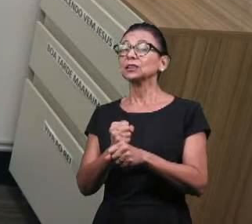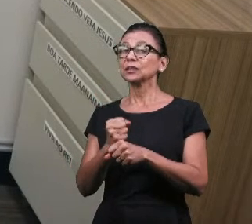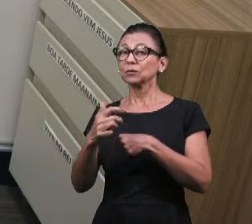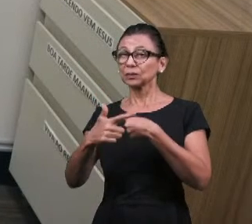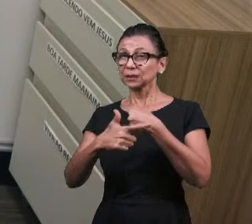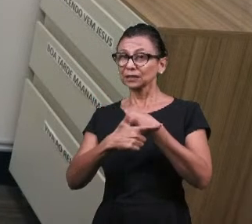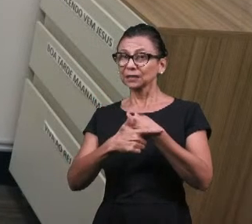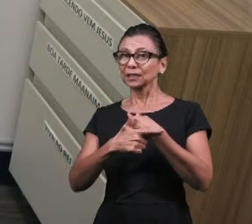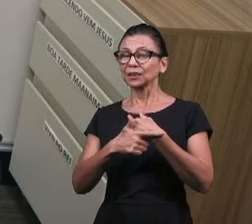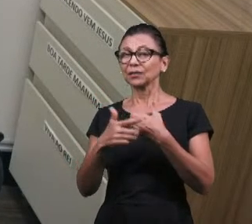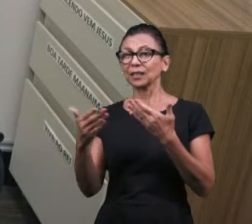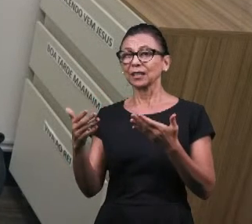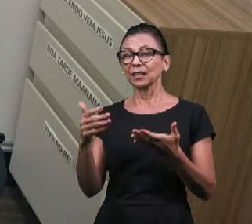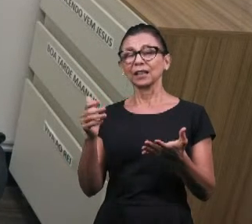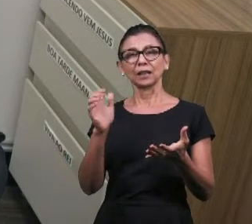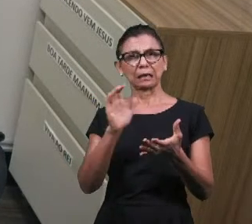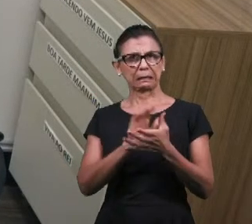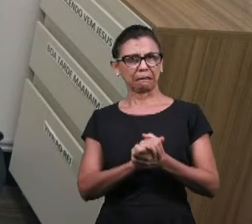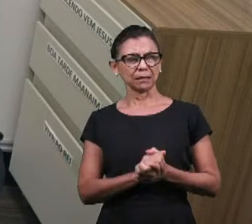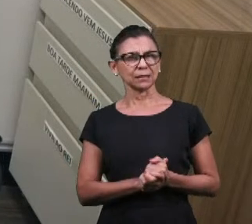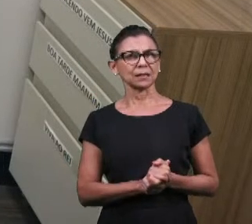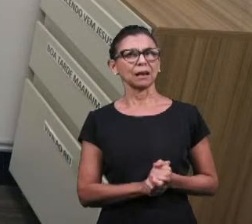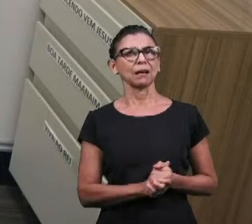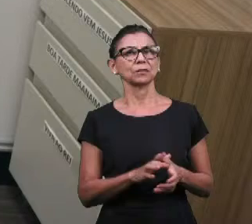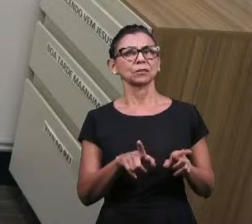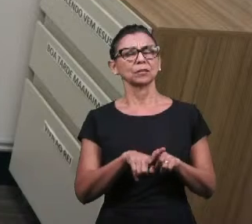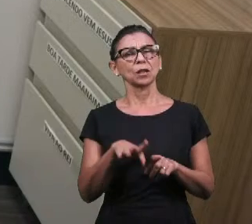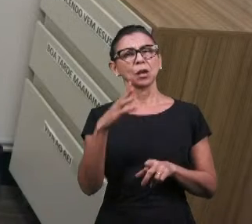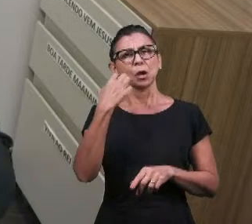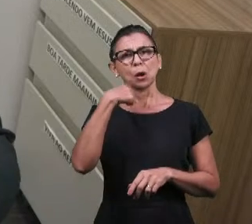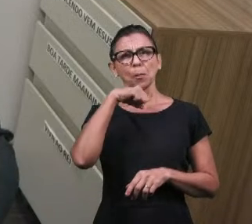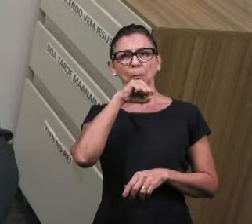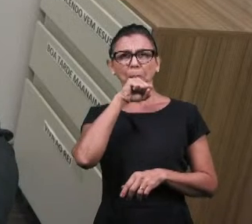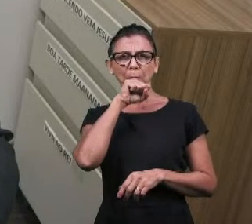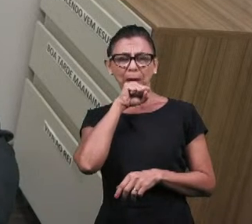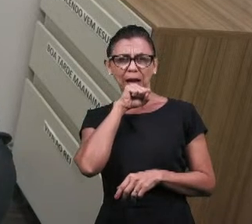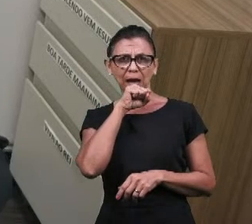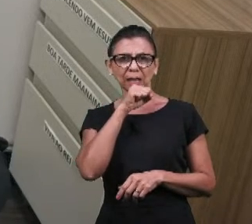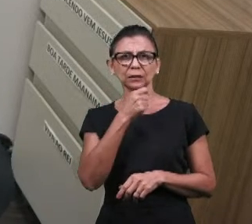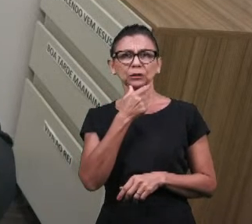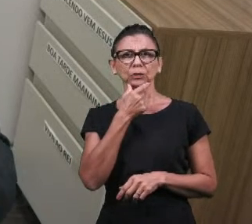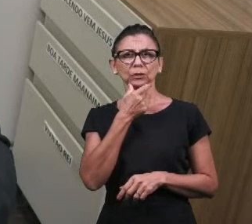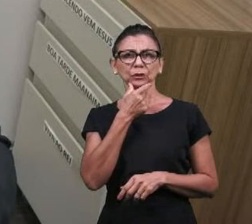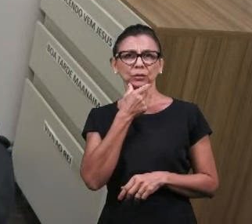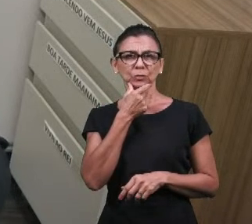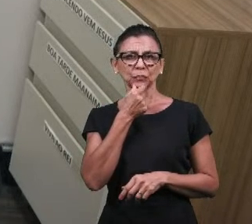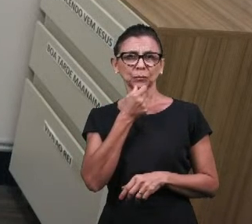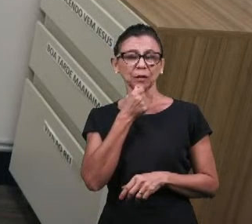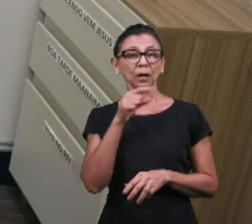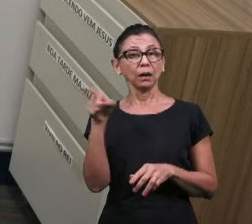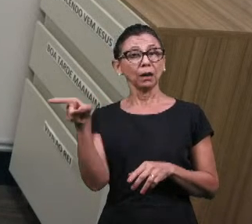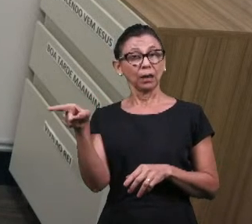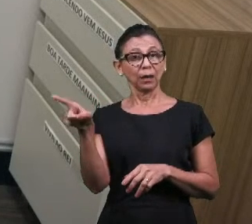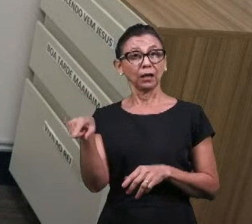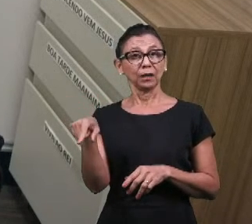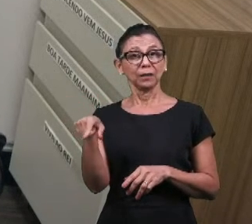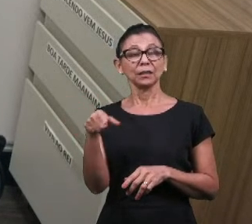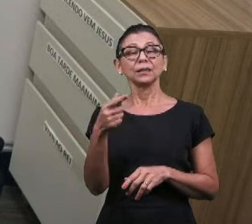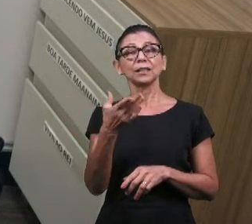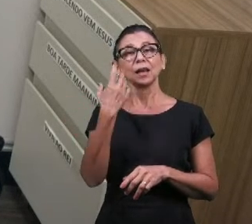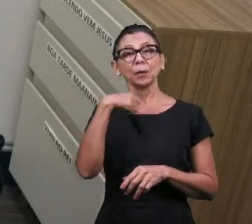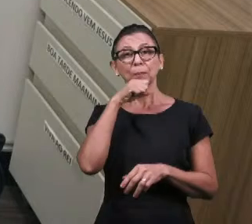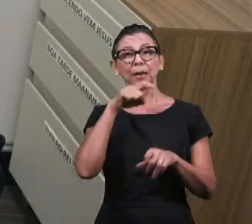irmã Beta e é pai do nosso querido Rodolfo, pastor Rodolfo, né? Pai de um pastor também, pai